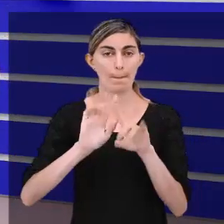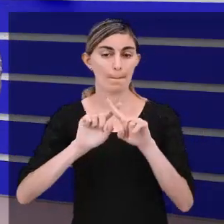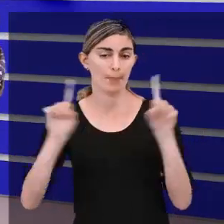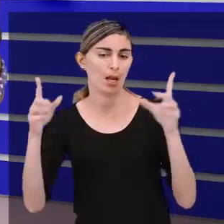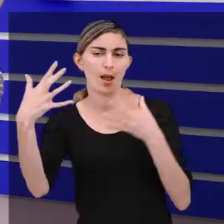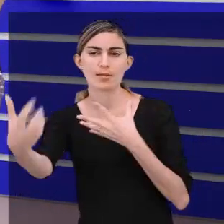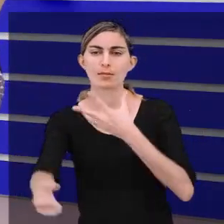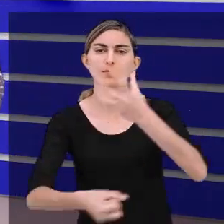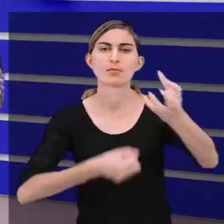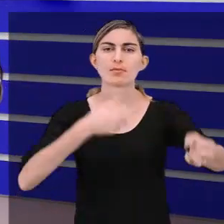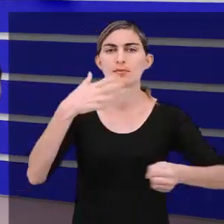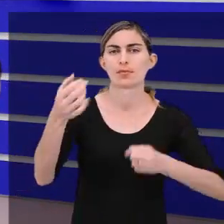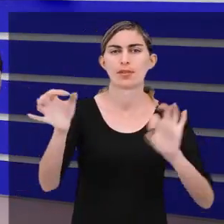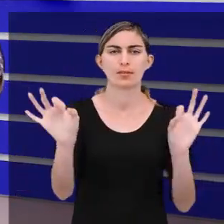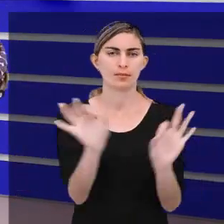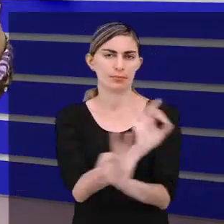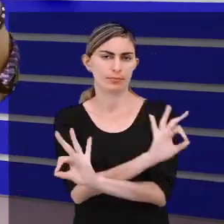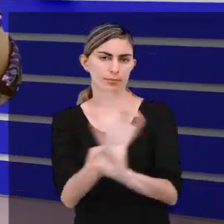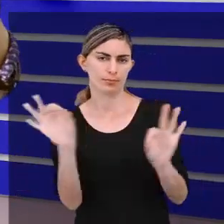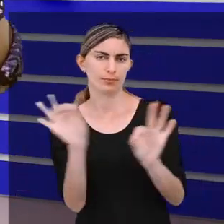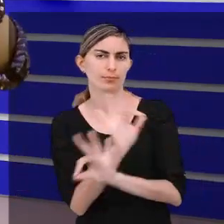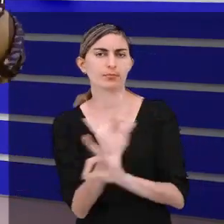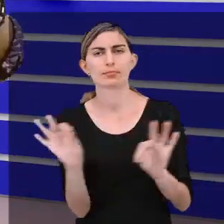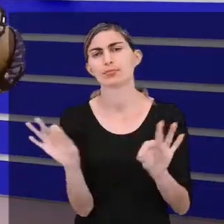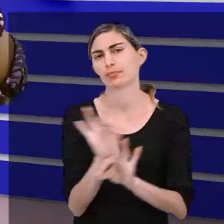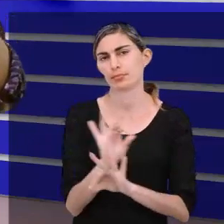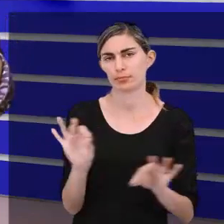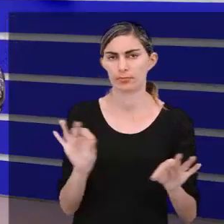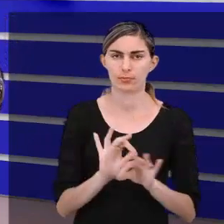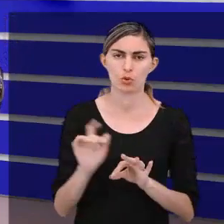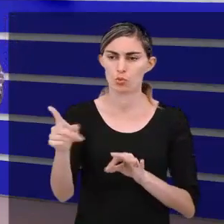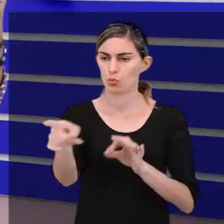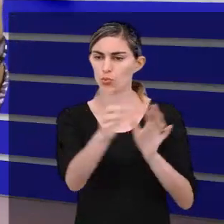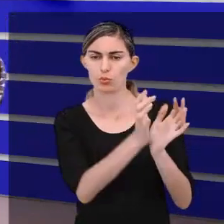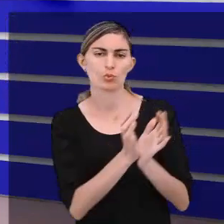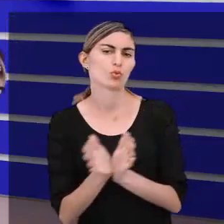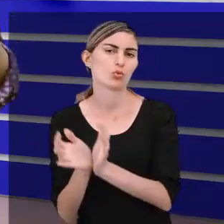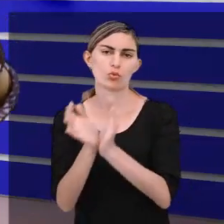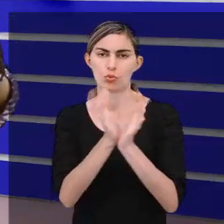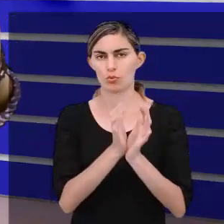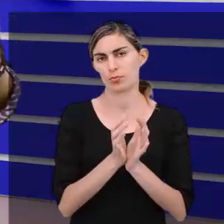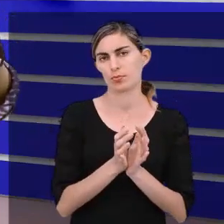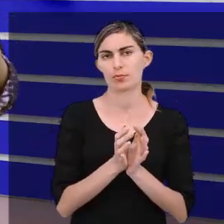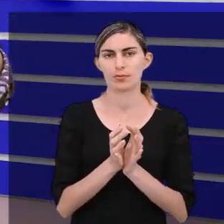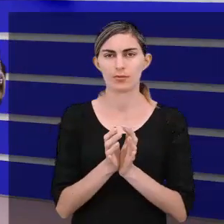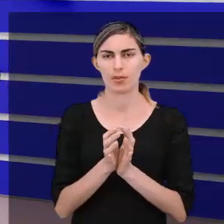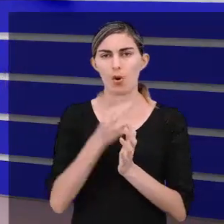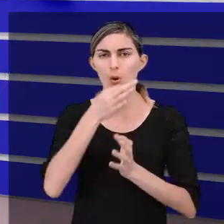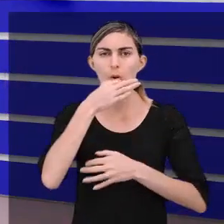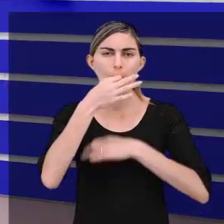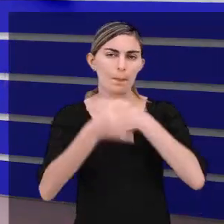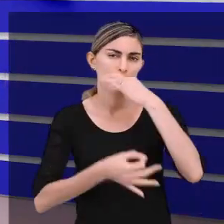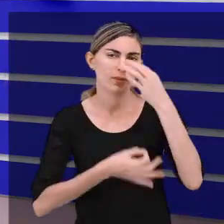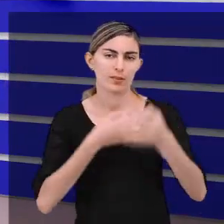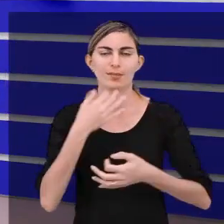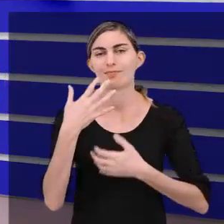para a criatividade, né? Ele não dá espaço para que os seus liderados eles